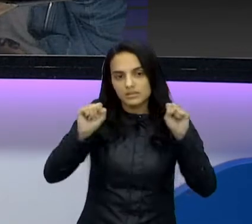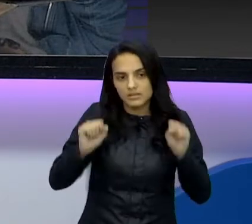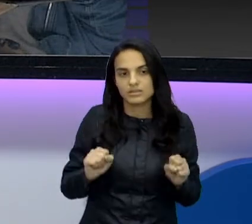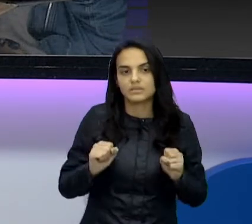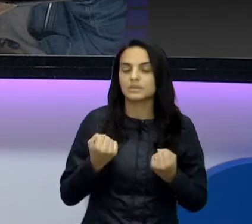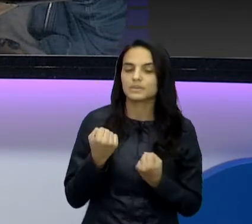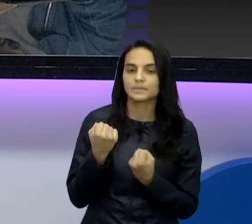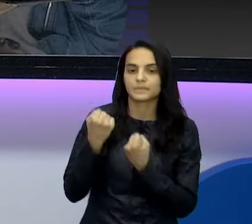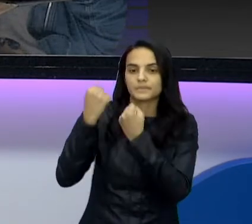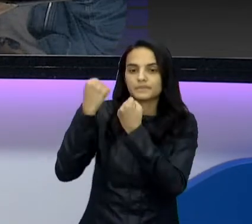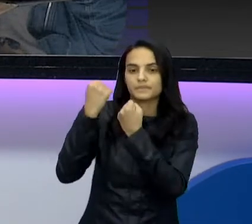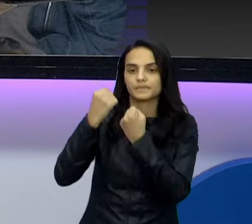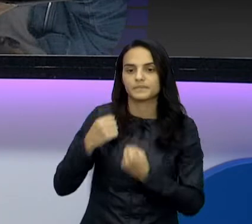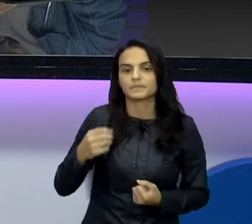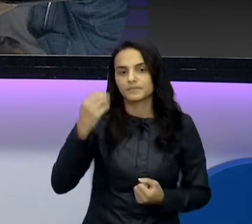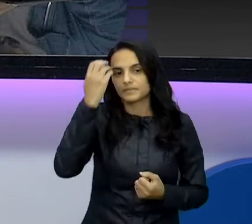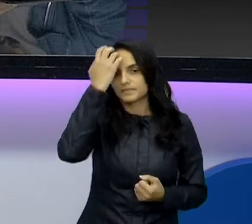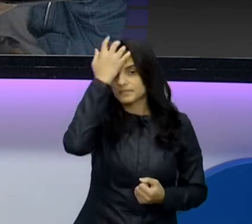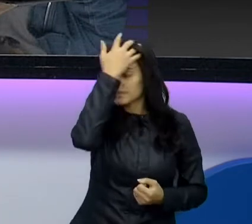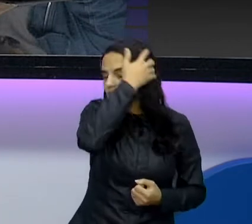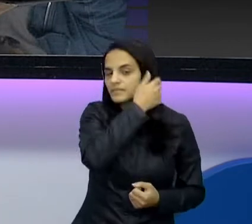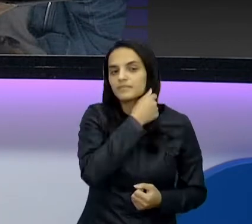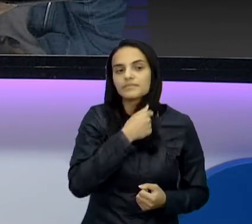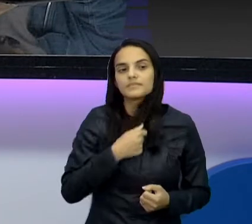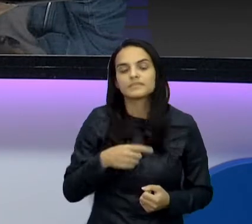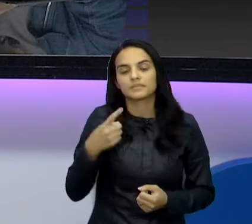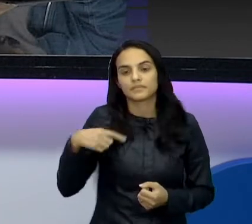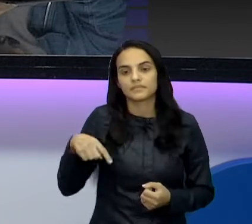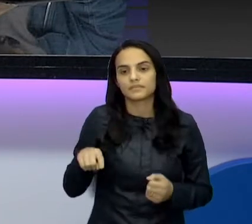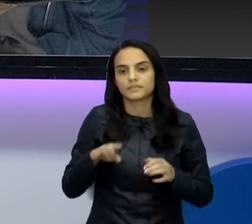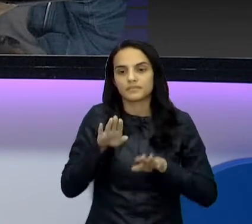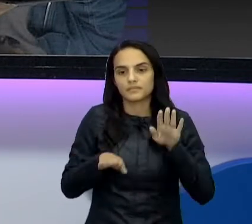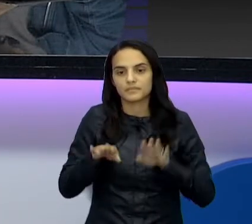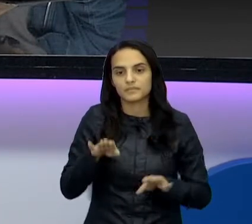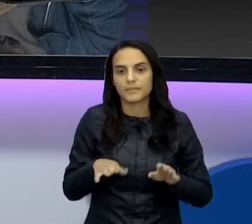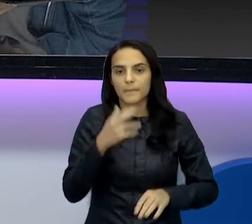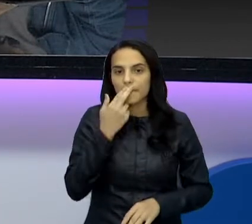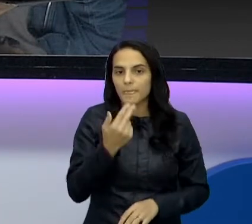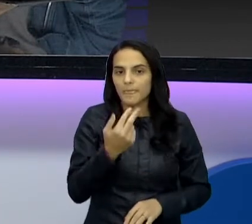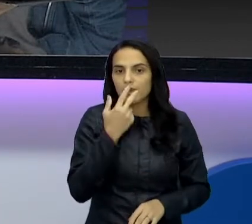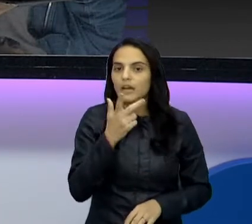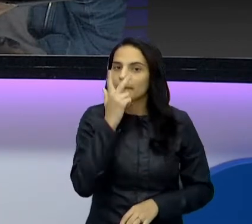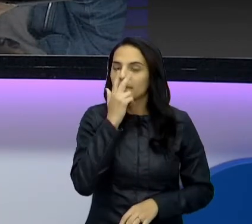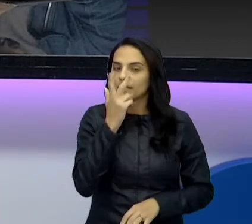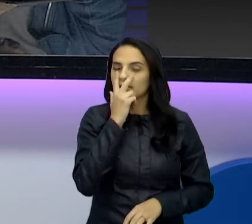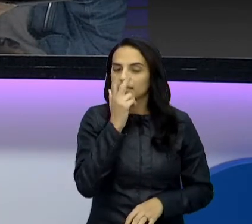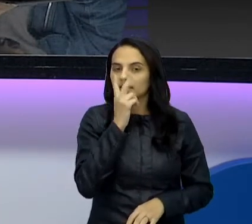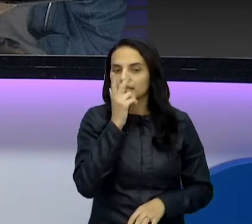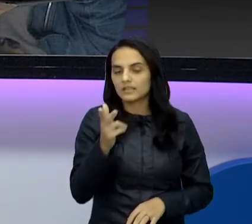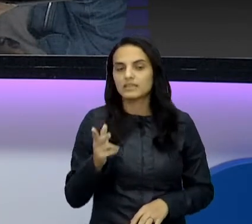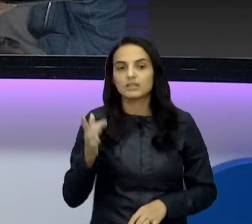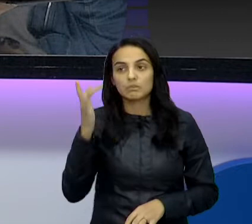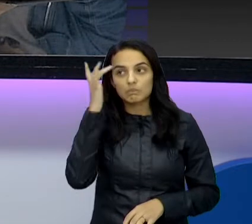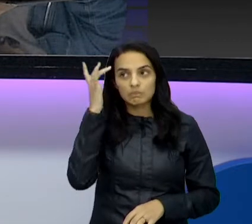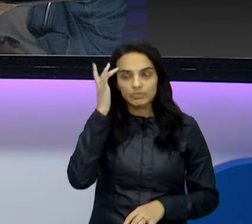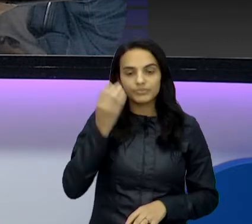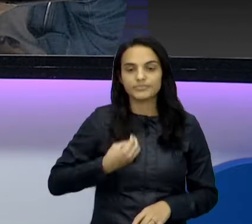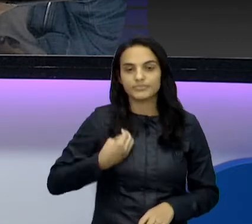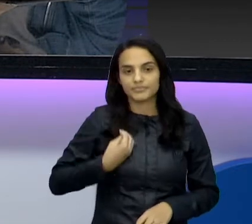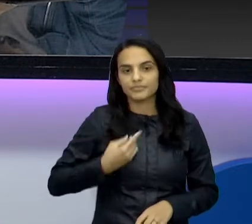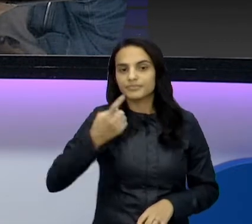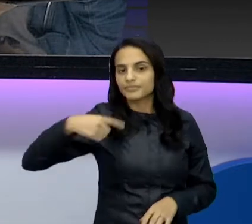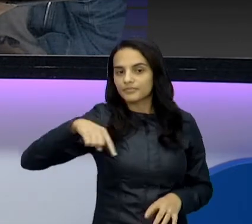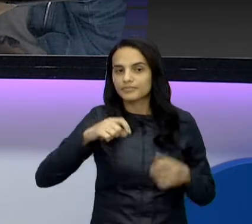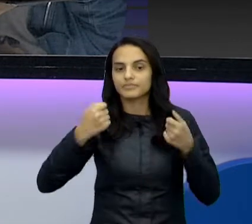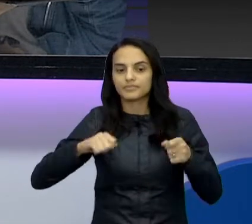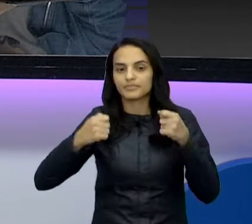poder. Então, ao invés da gente tratar muitas vezes a língua como aquela que conscientiza a vida, a gente